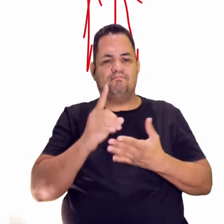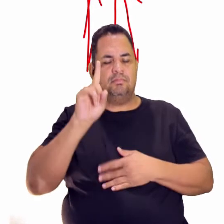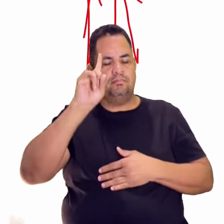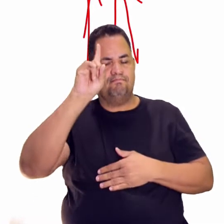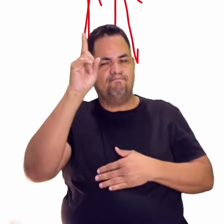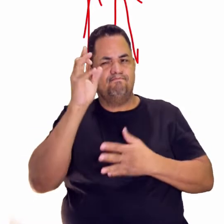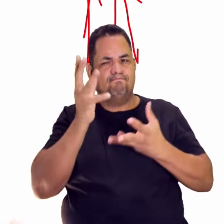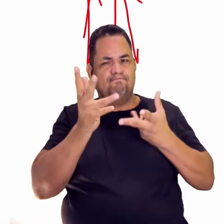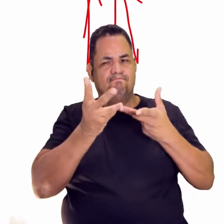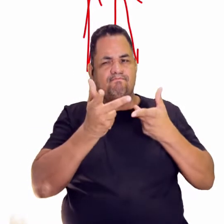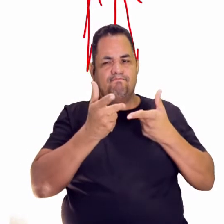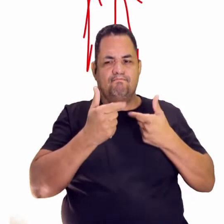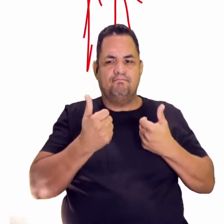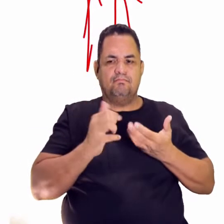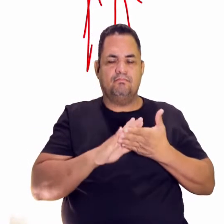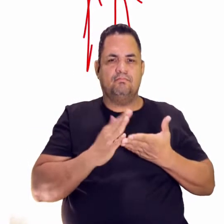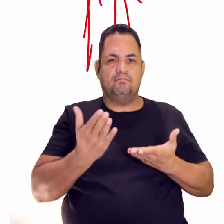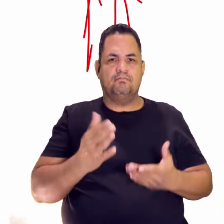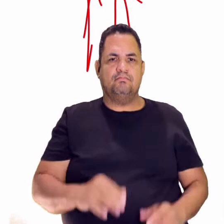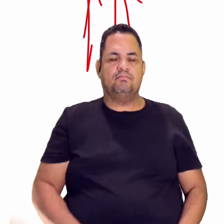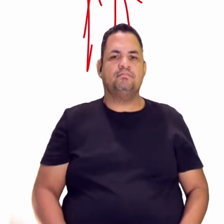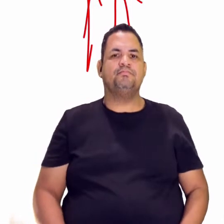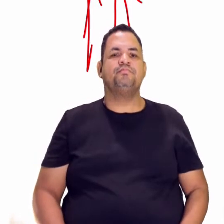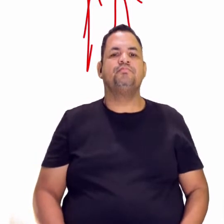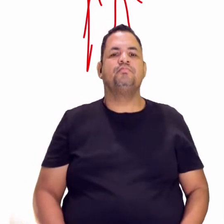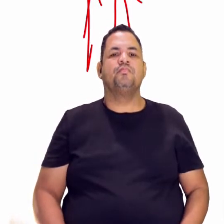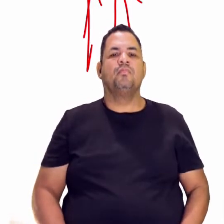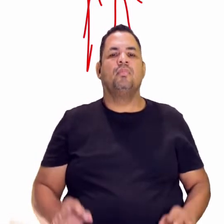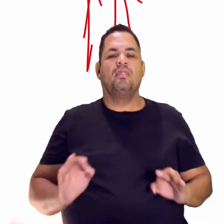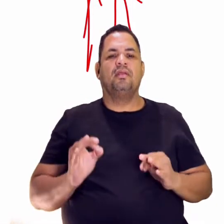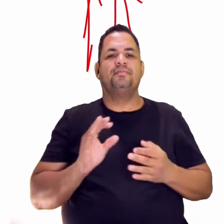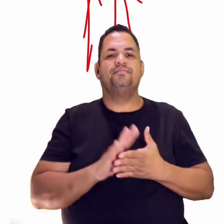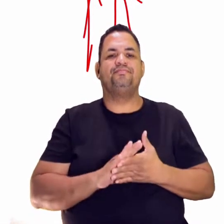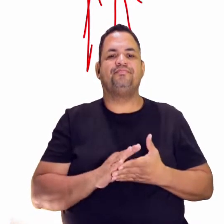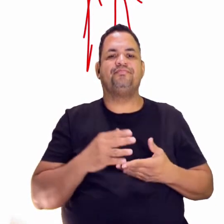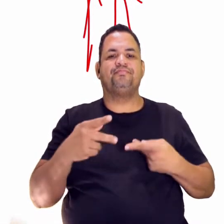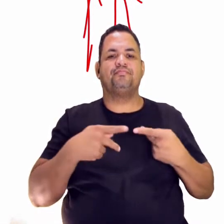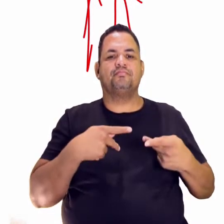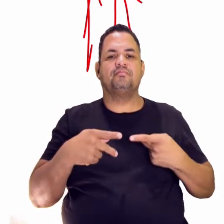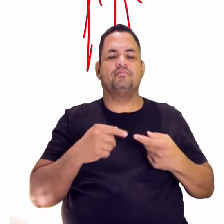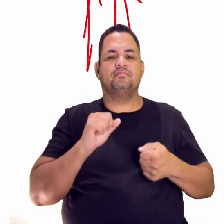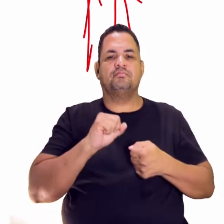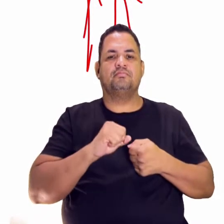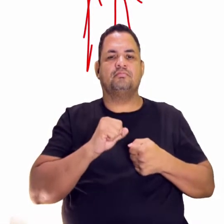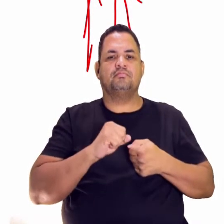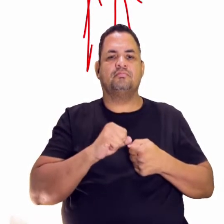né? Essa artista que fez as projeções